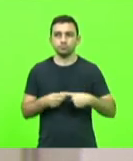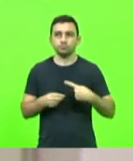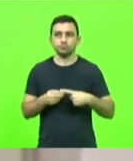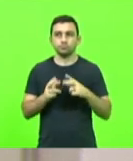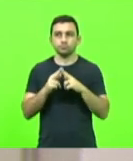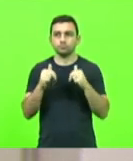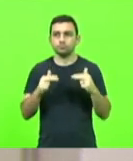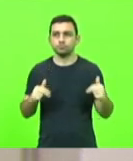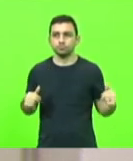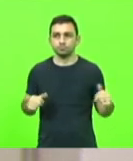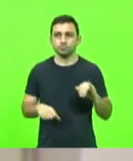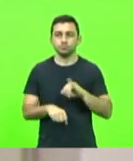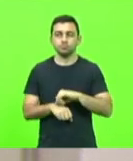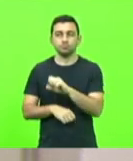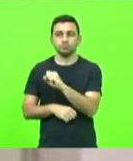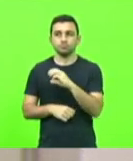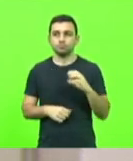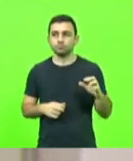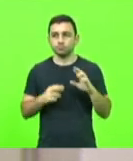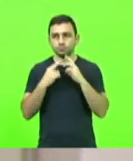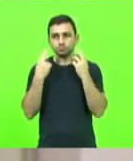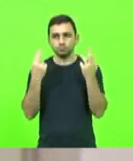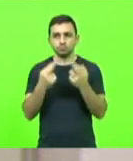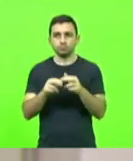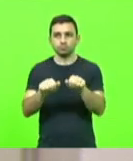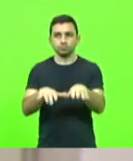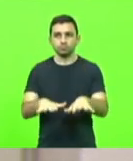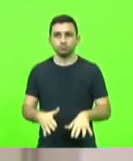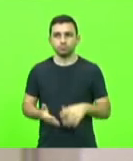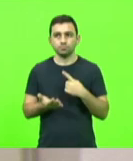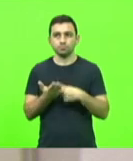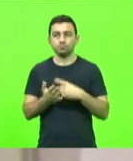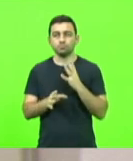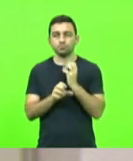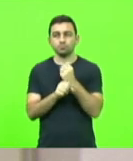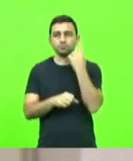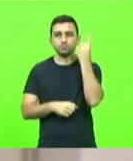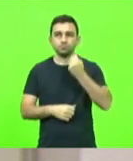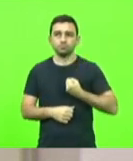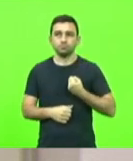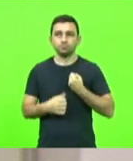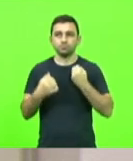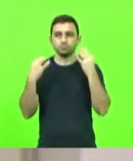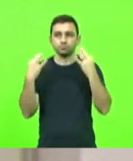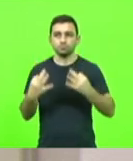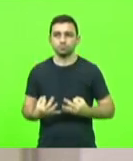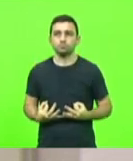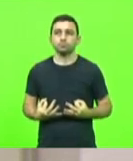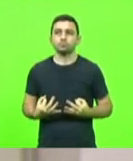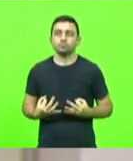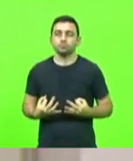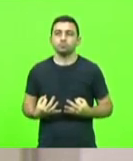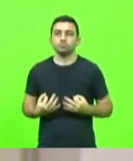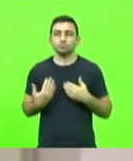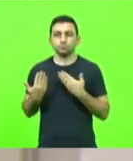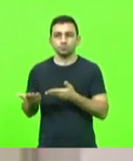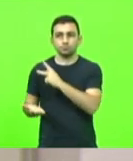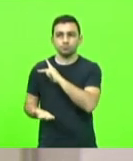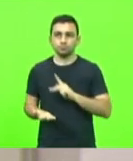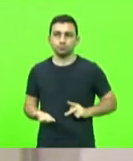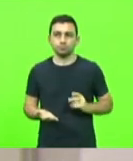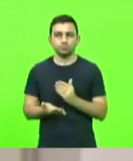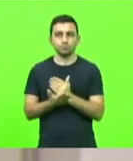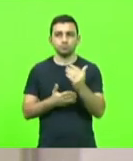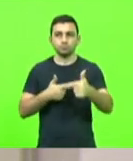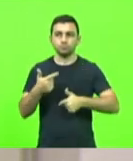Florianópolis, capital do Estado, reuniu-se a Assembleia Legislativa em sessão ordinária. Havendo o quórum regimental, senhor presidente declarou abertos